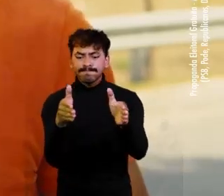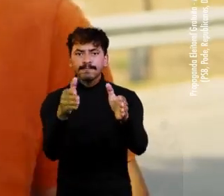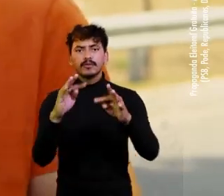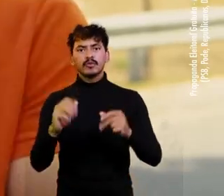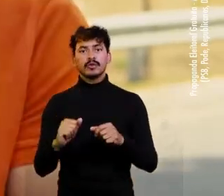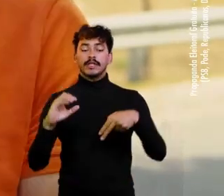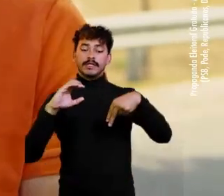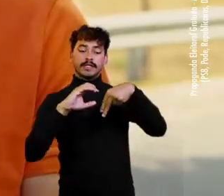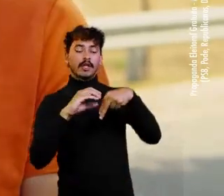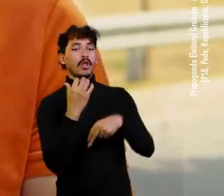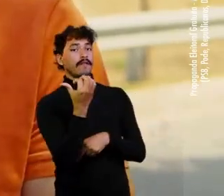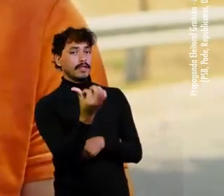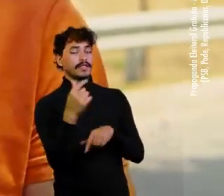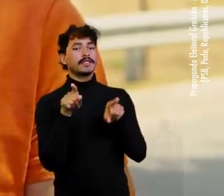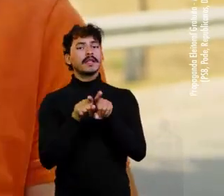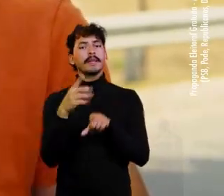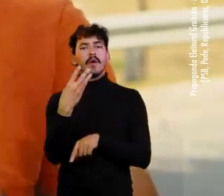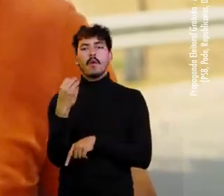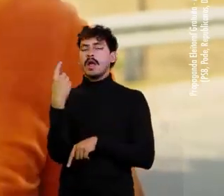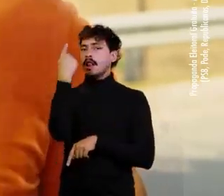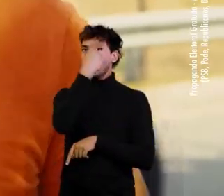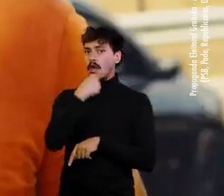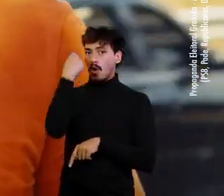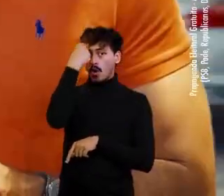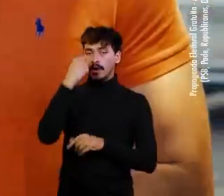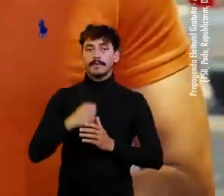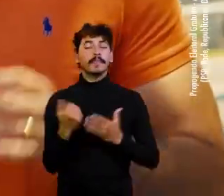a macrodrenagem da Cidade Nova 6 e do